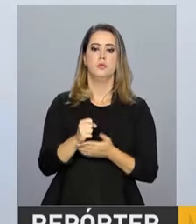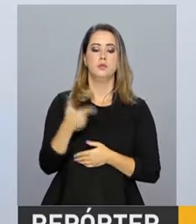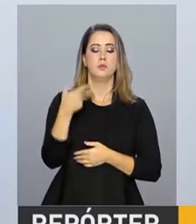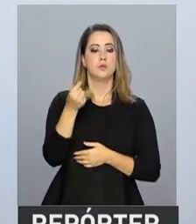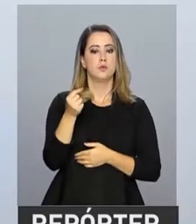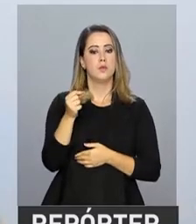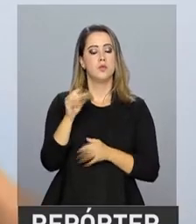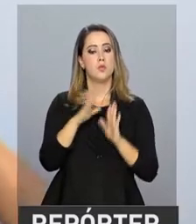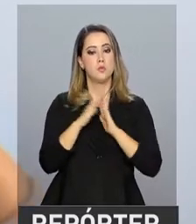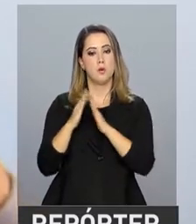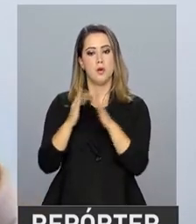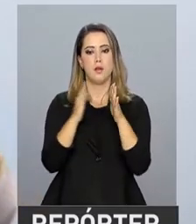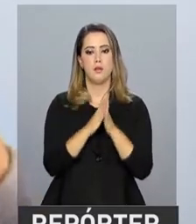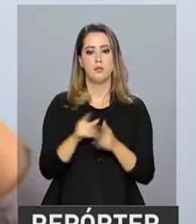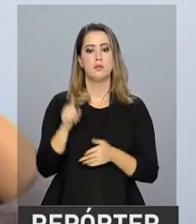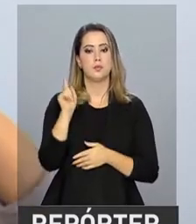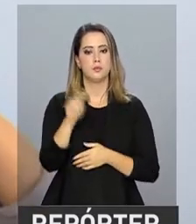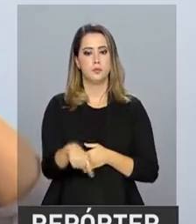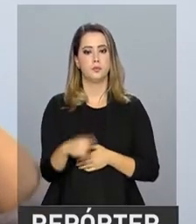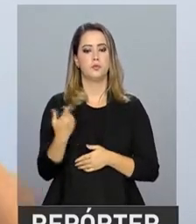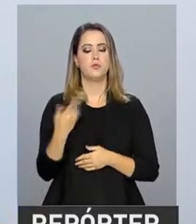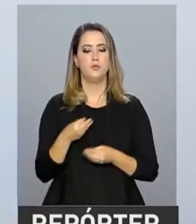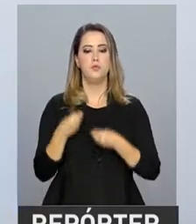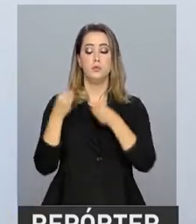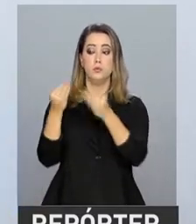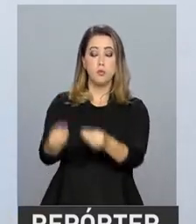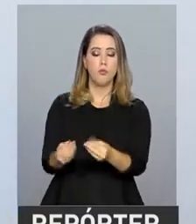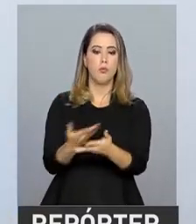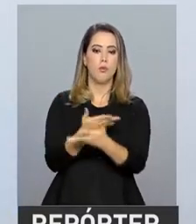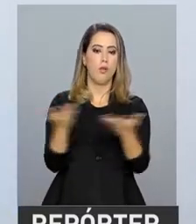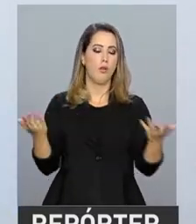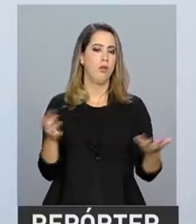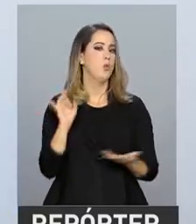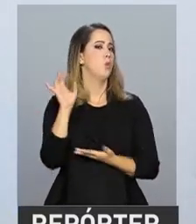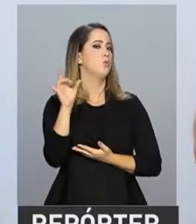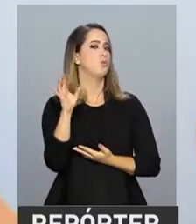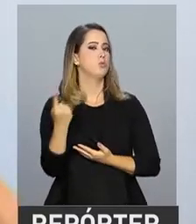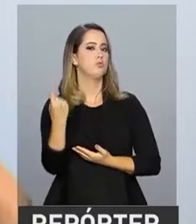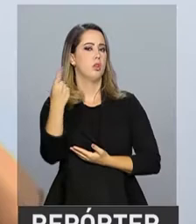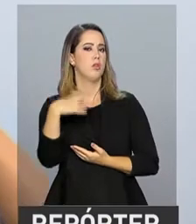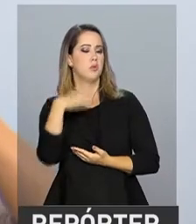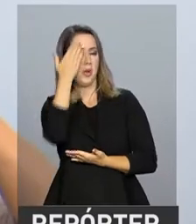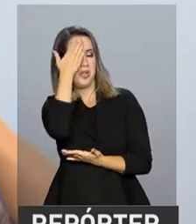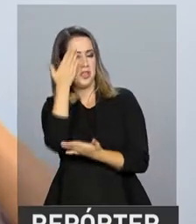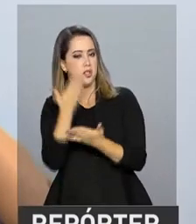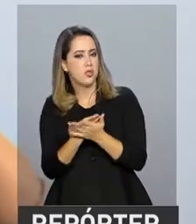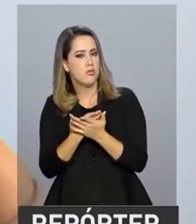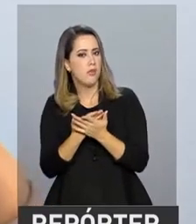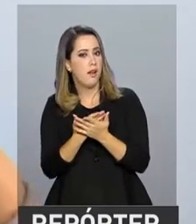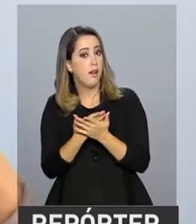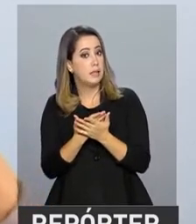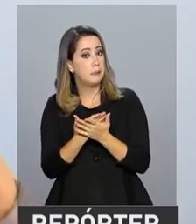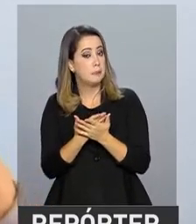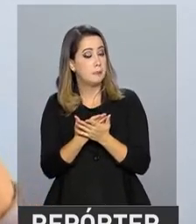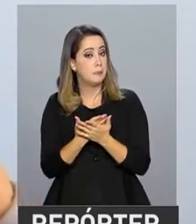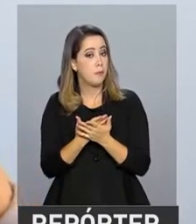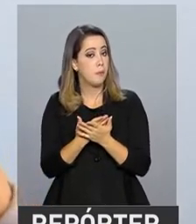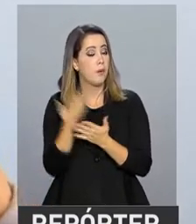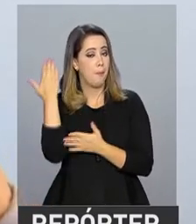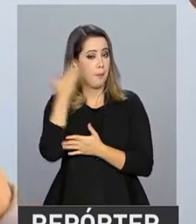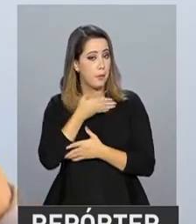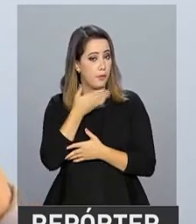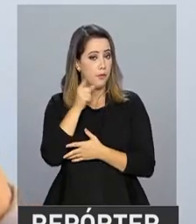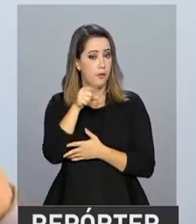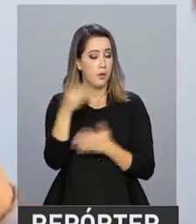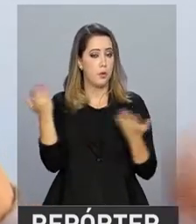mil unidades, elas vão trazer não só a convicção, a certeza, a prova de que